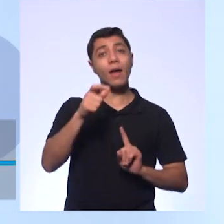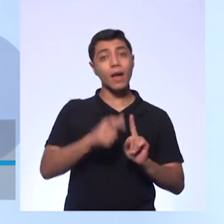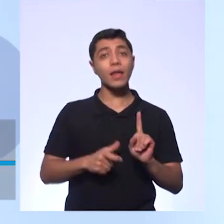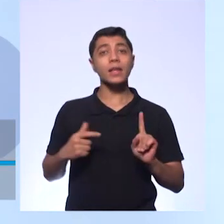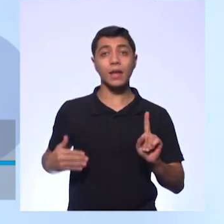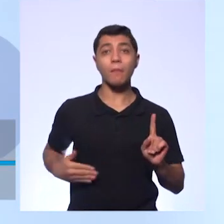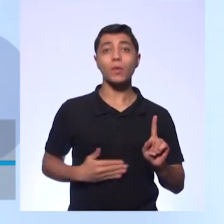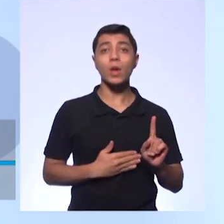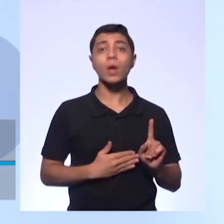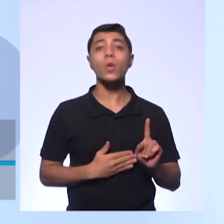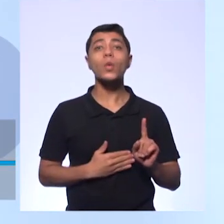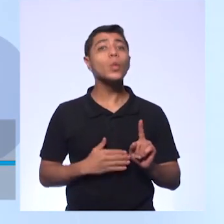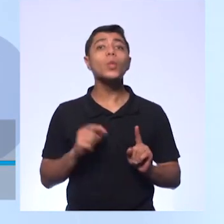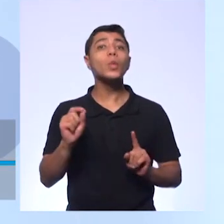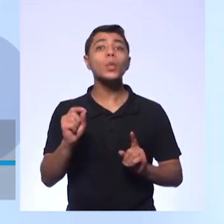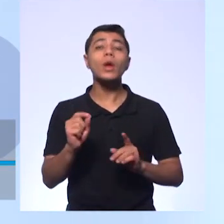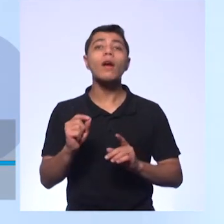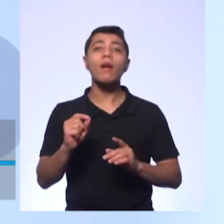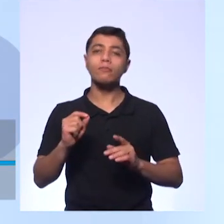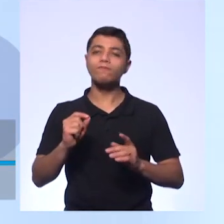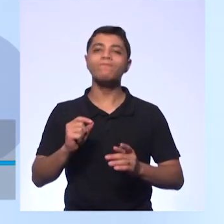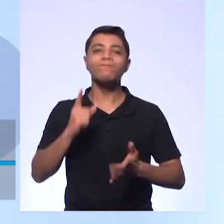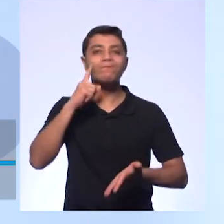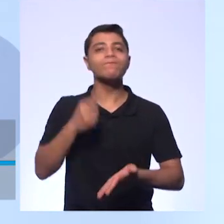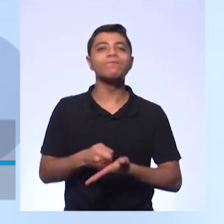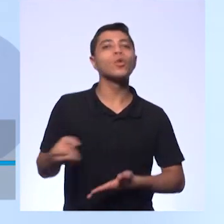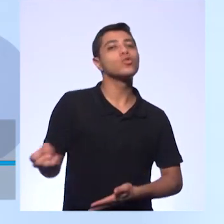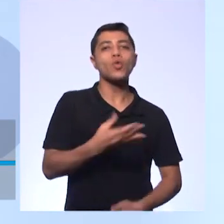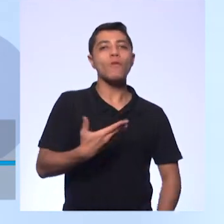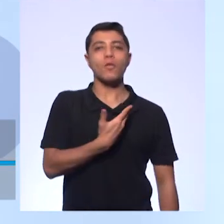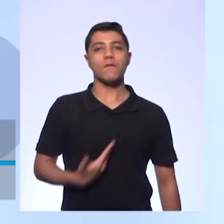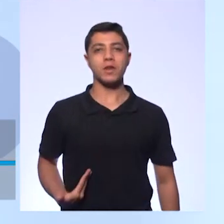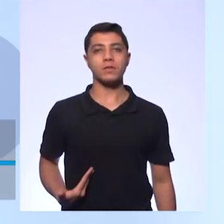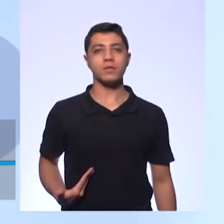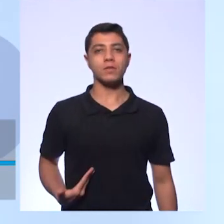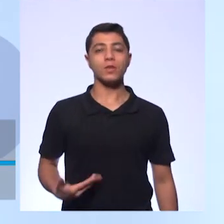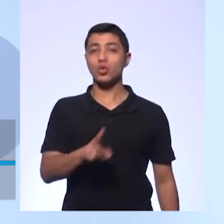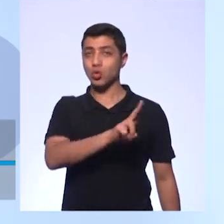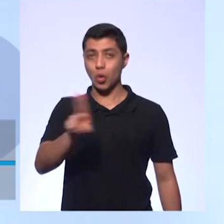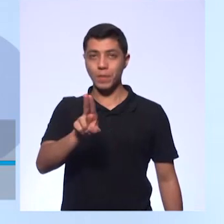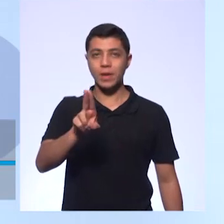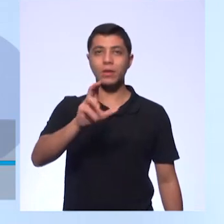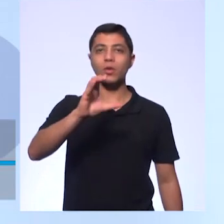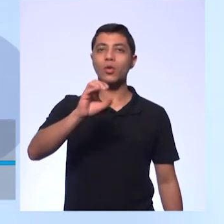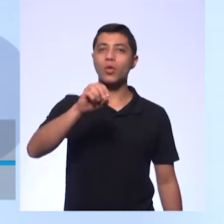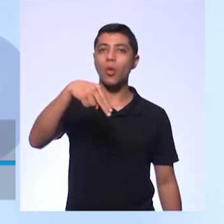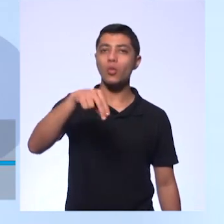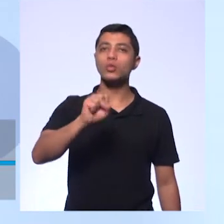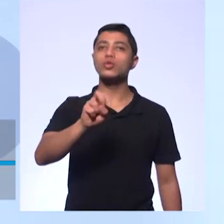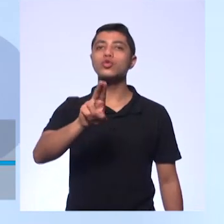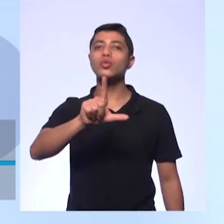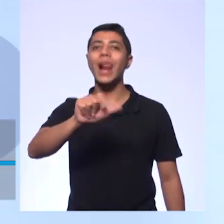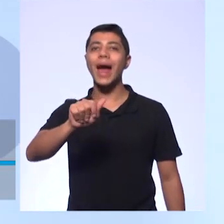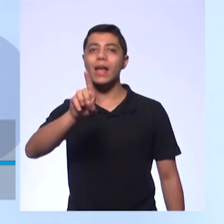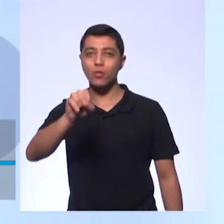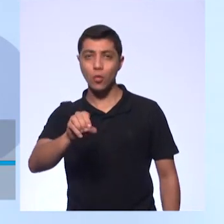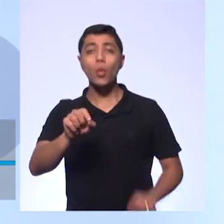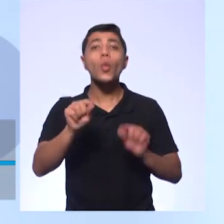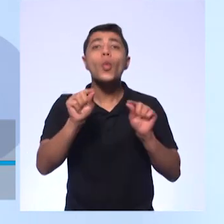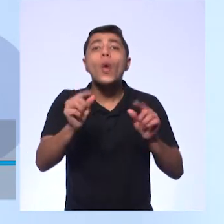isso é o nosso objeto de conhecimento da próxima aula, mas ele fica durante um bom tempo no poder na França